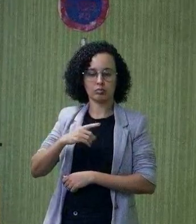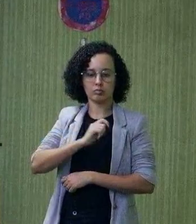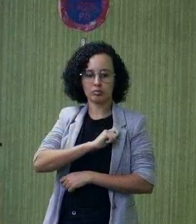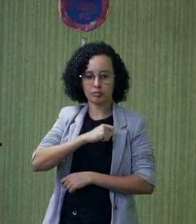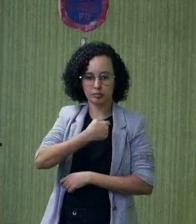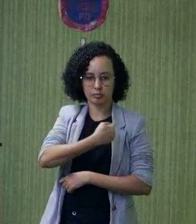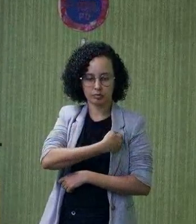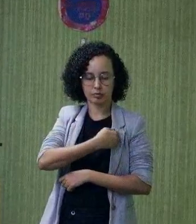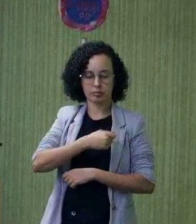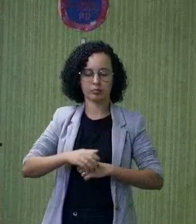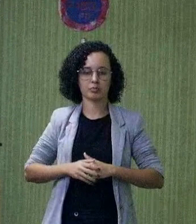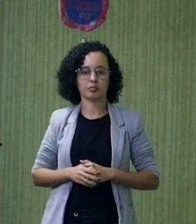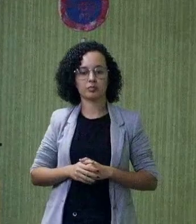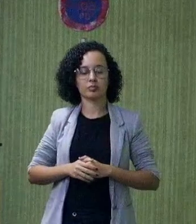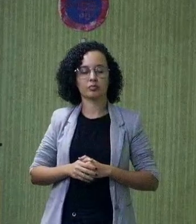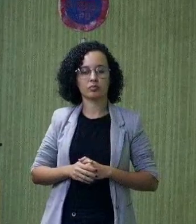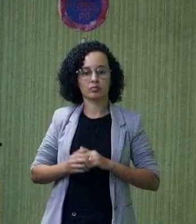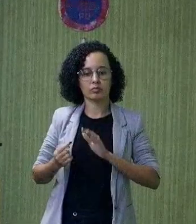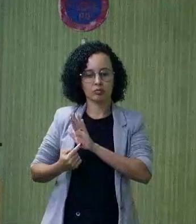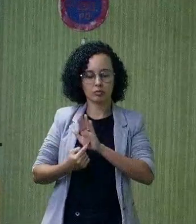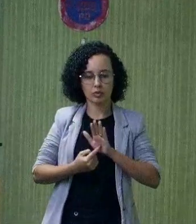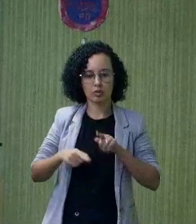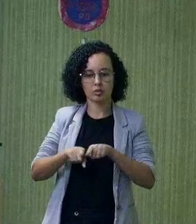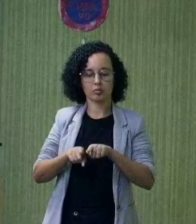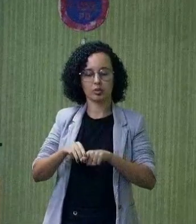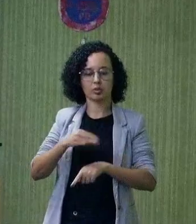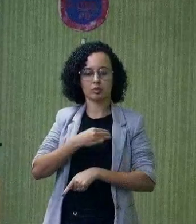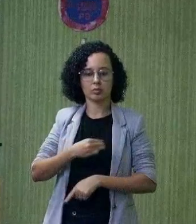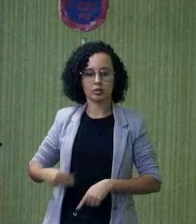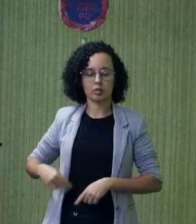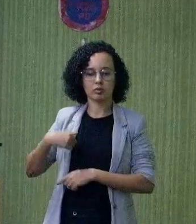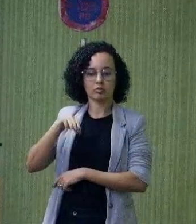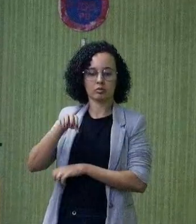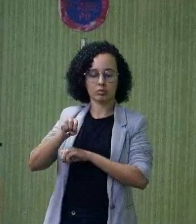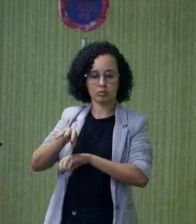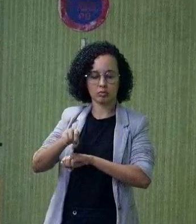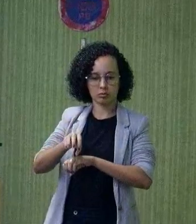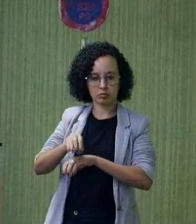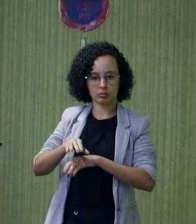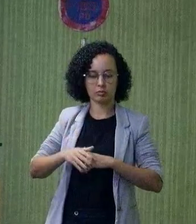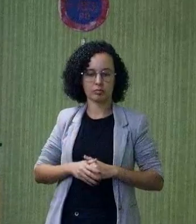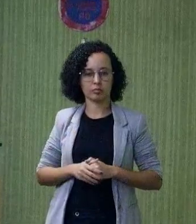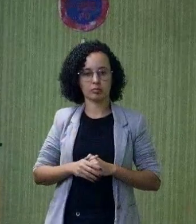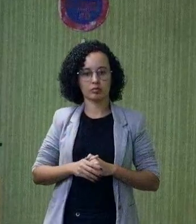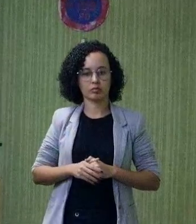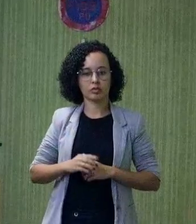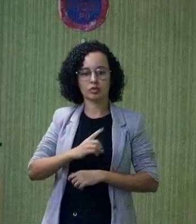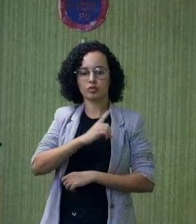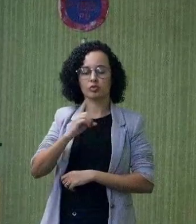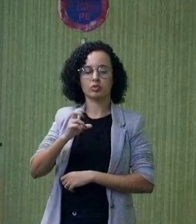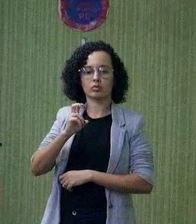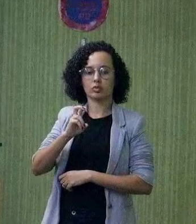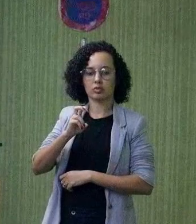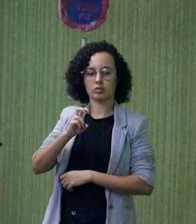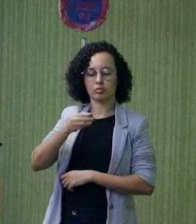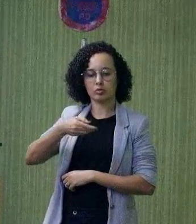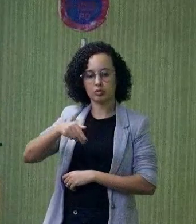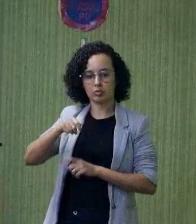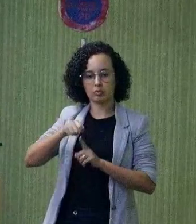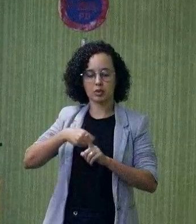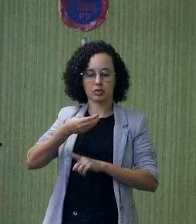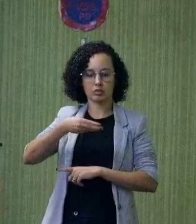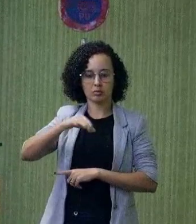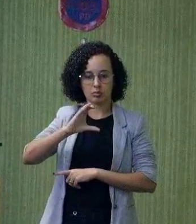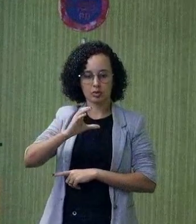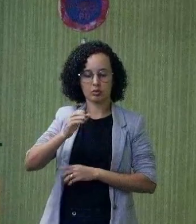eh ao Ministério da Educação no mais precisamente aí no dia 5 de Março um documento final da